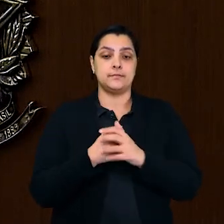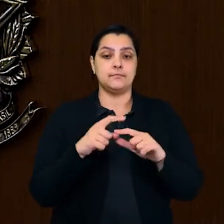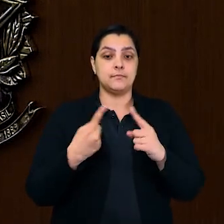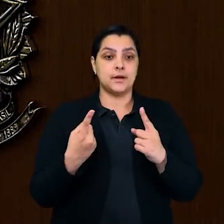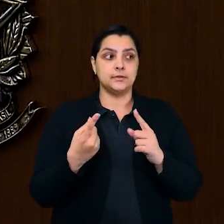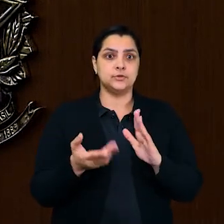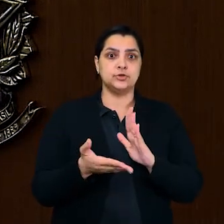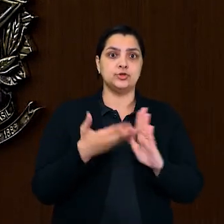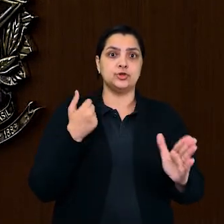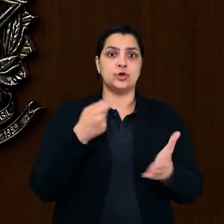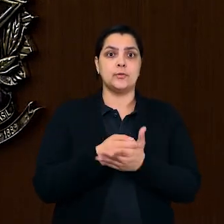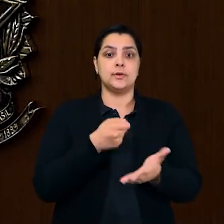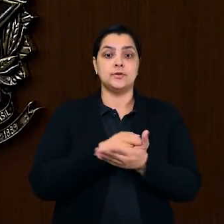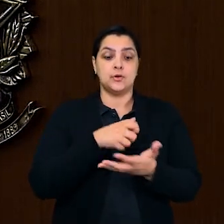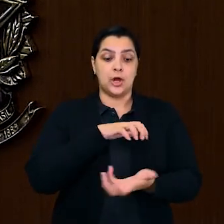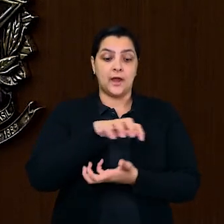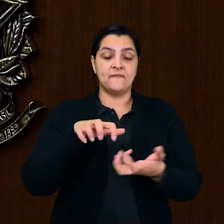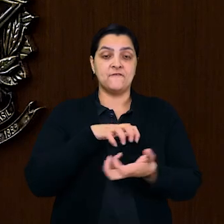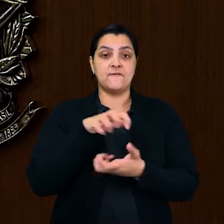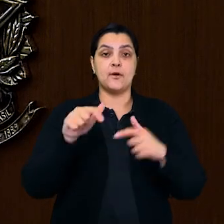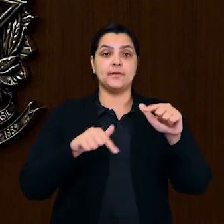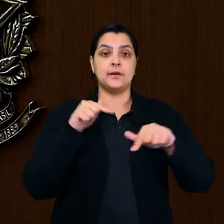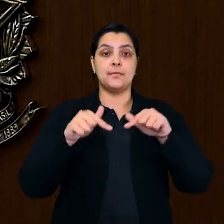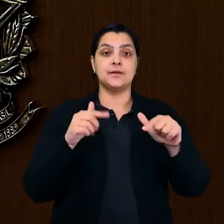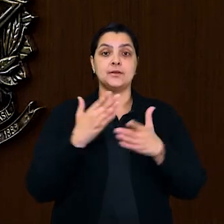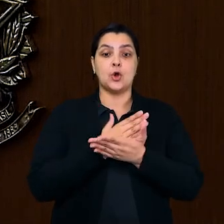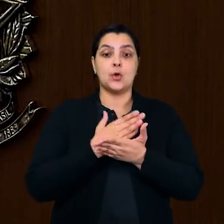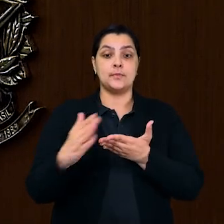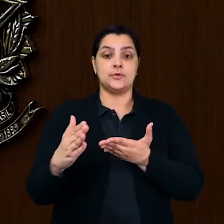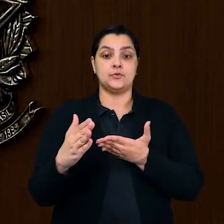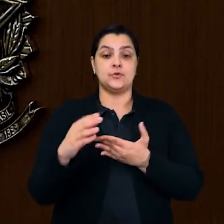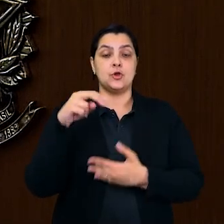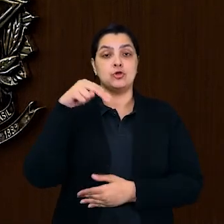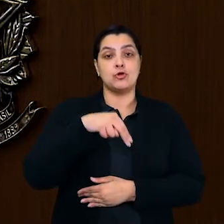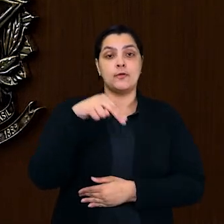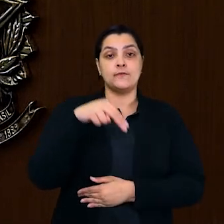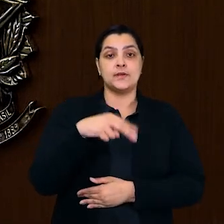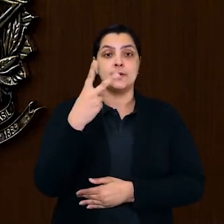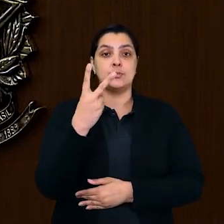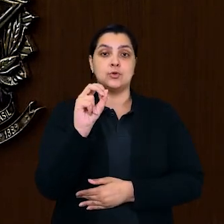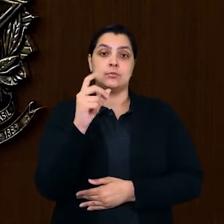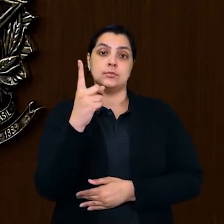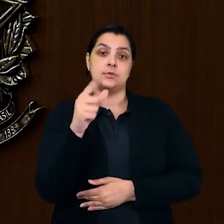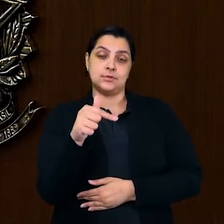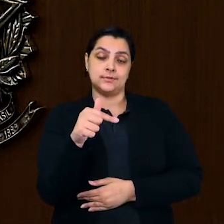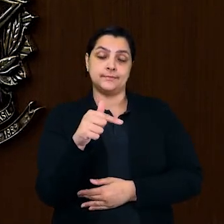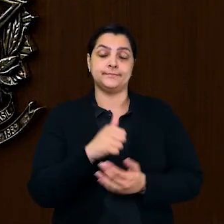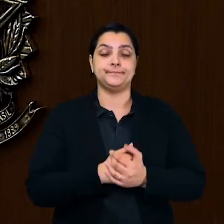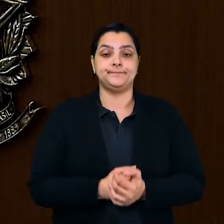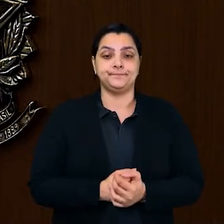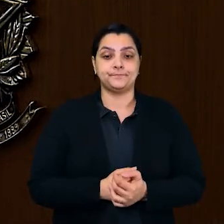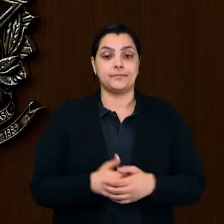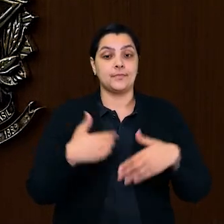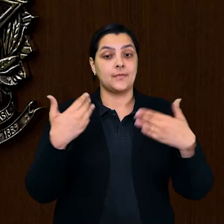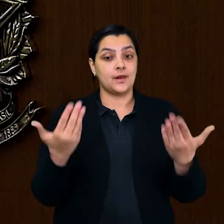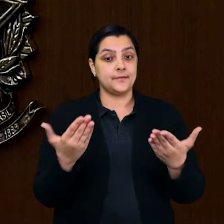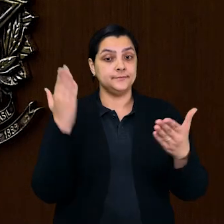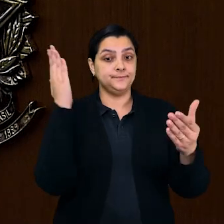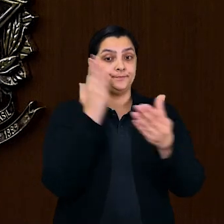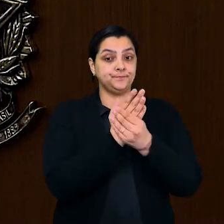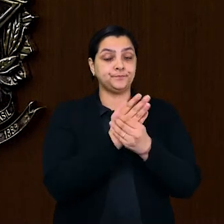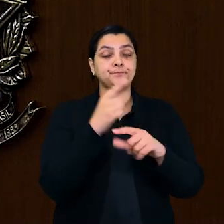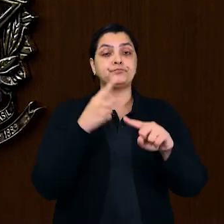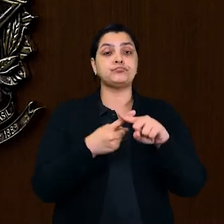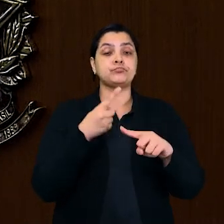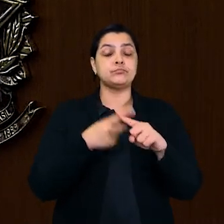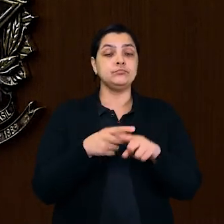foi eliminada quando a reforma trabalhista entrou em vigor em novembro de 2017. A controvérsia no